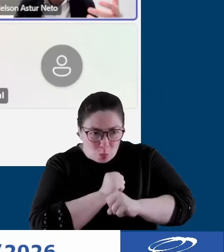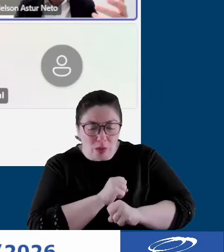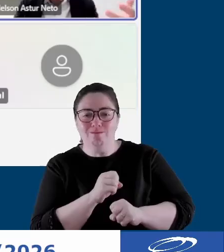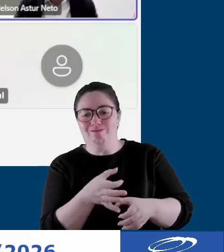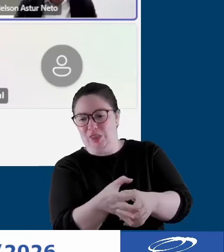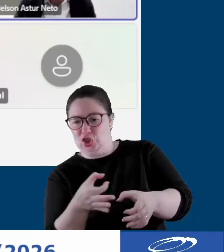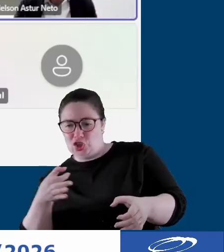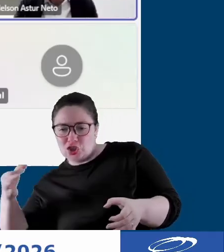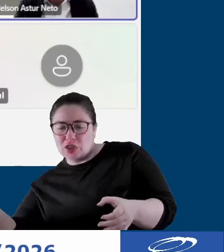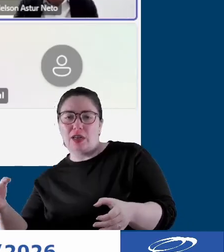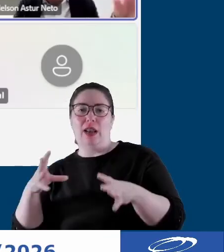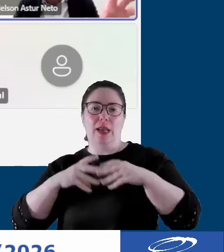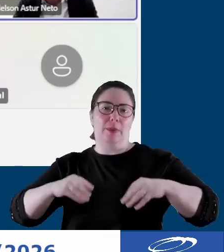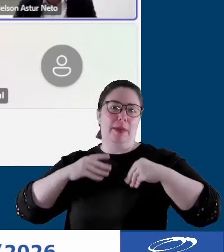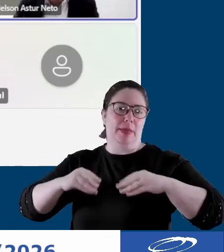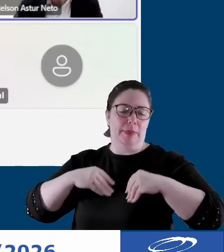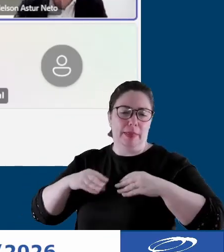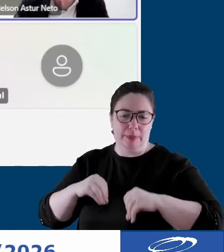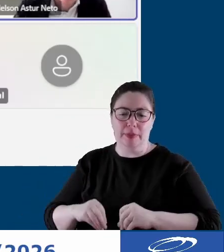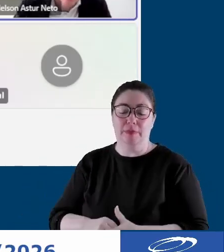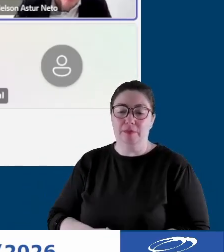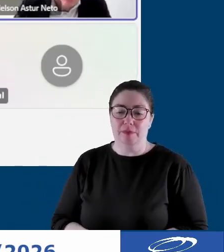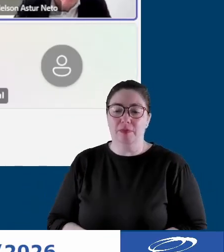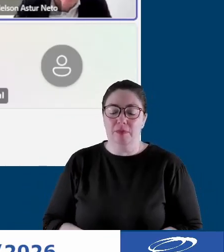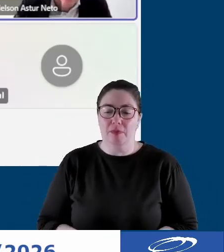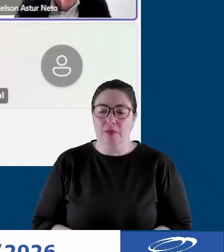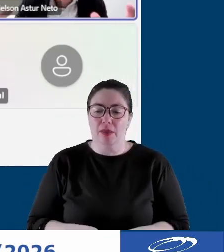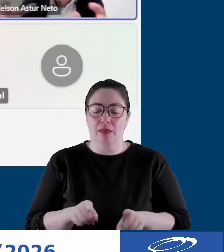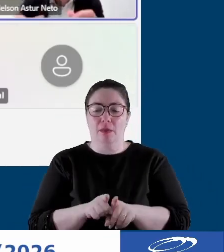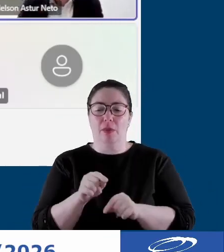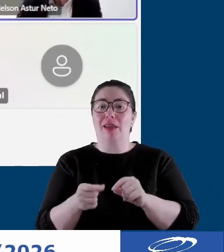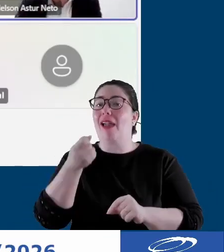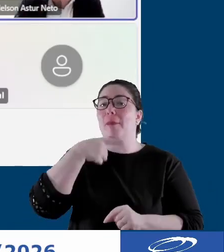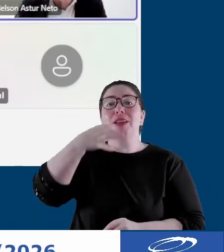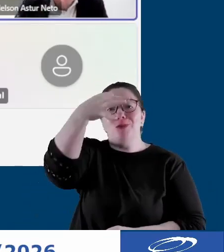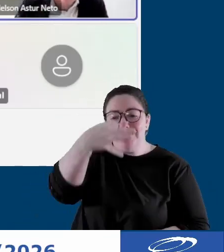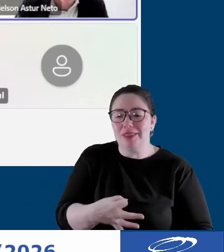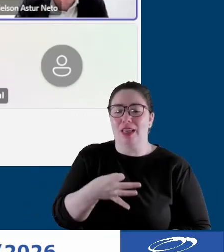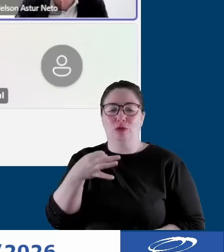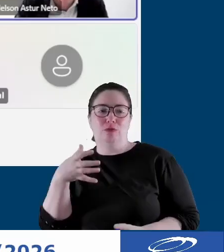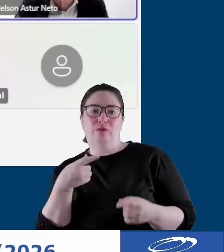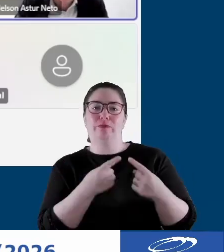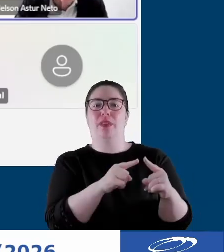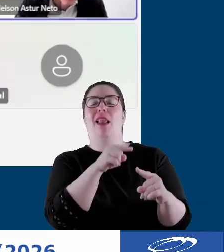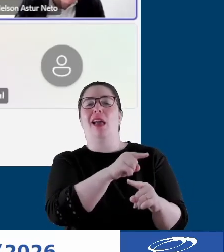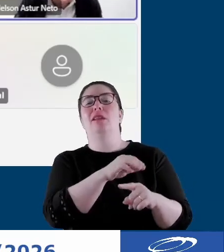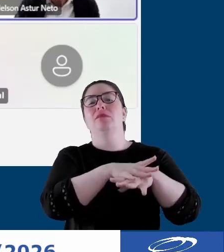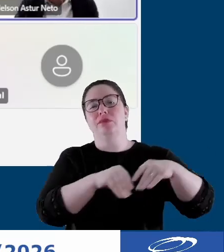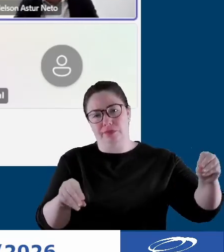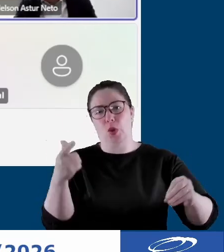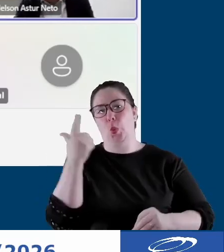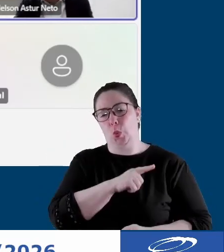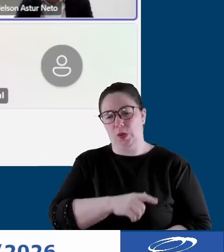implante, e fazer com que o antibiótico correto vai fazer o tratamento adjuvante no